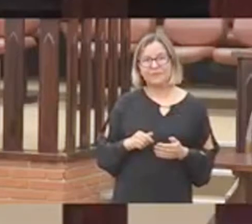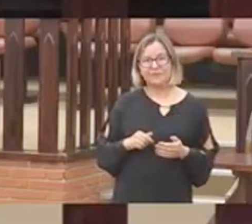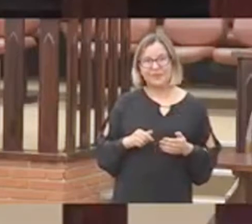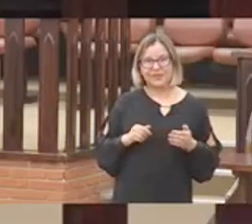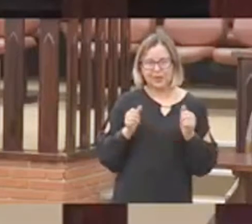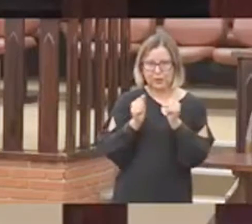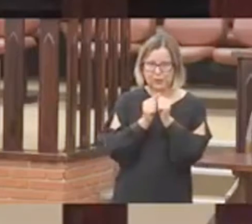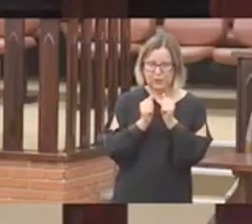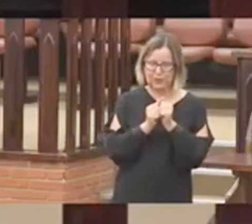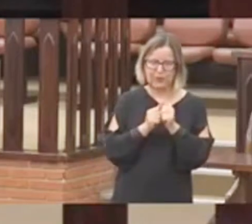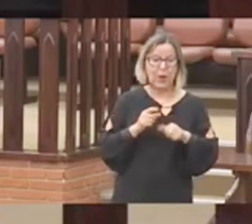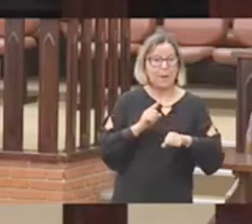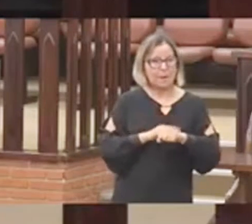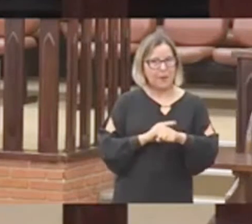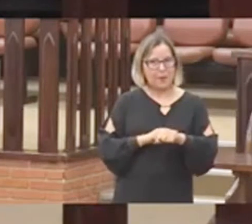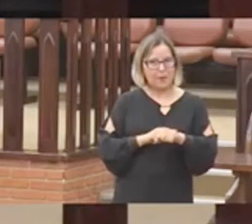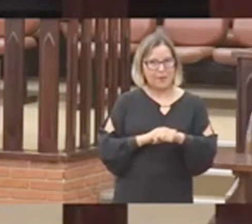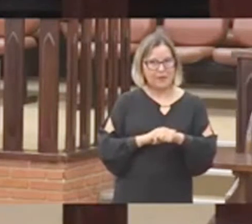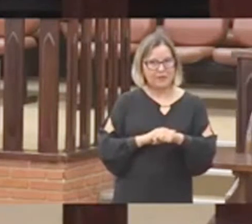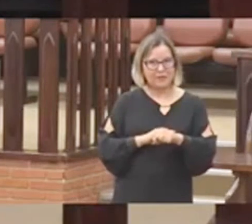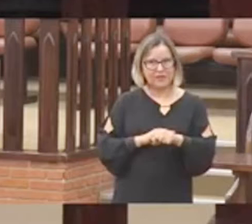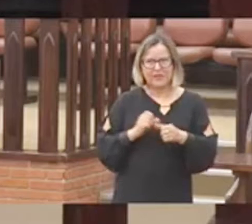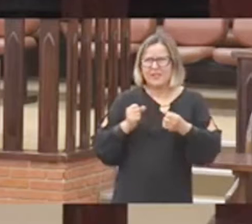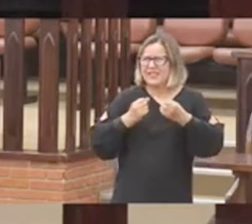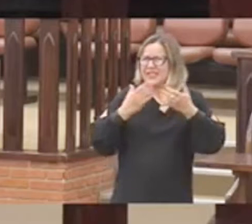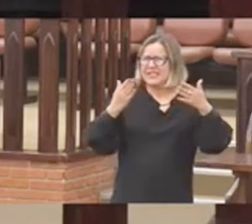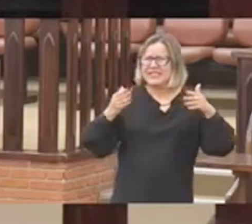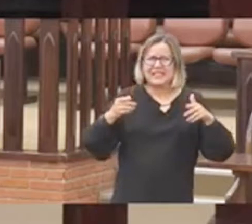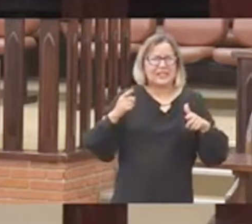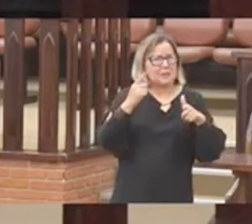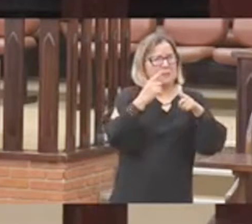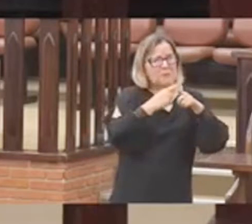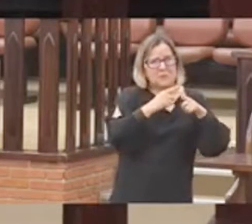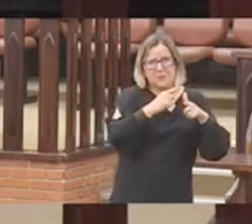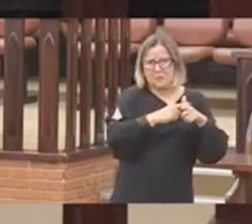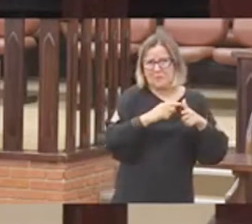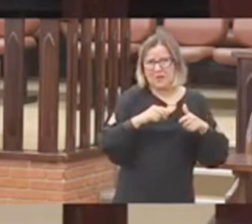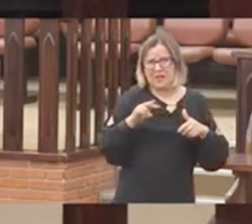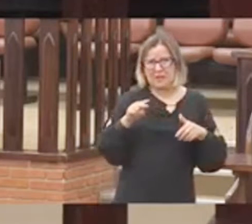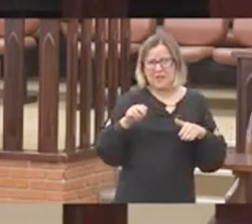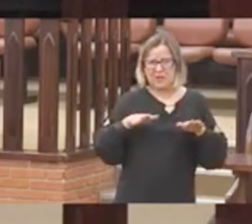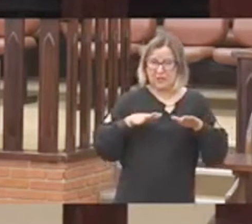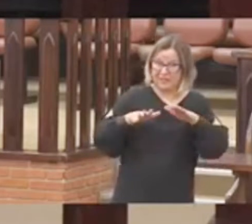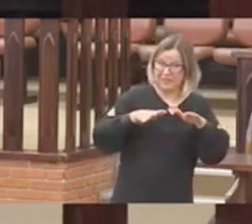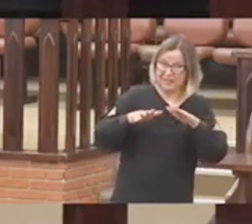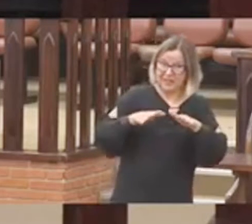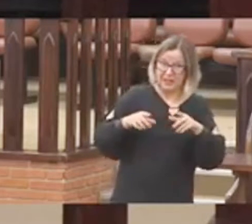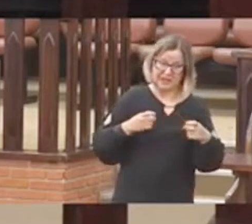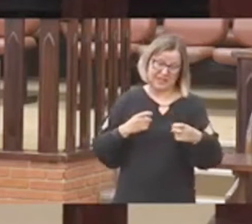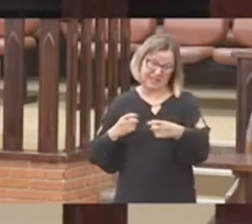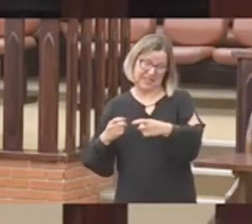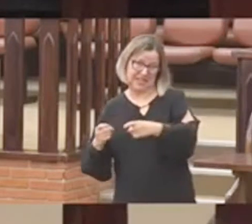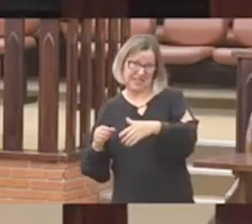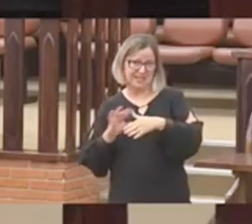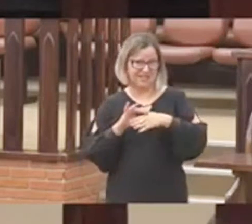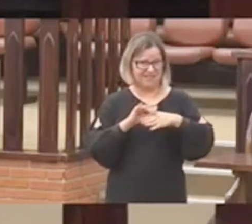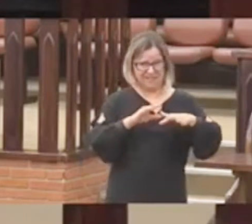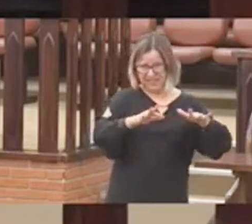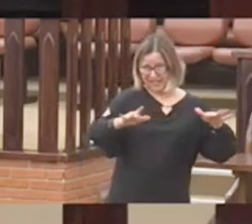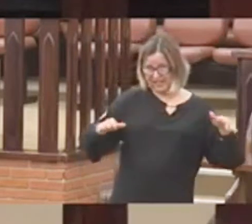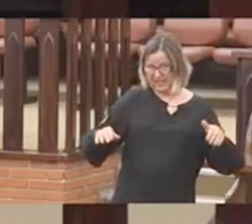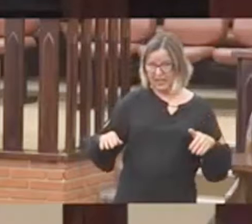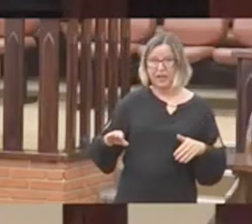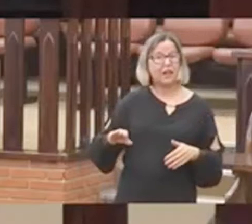grandes tragédias, naturais ou sociais, como terremotos, guerras ou pestes, onde o número